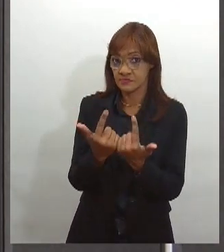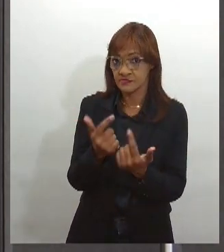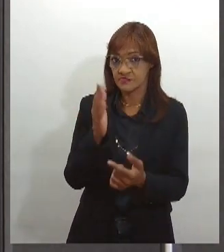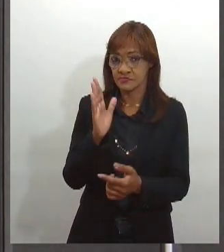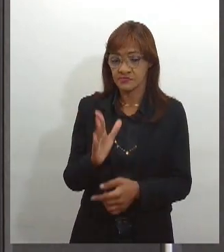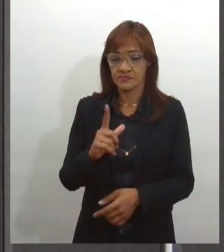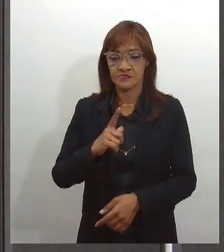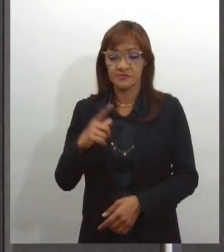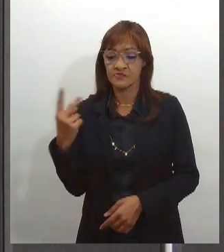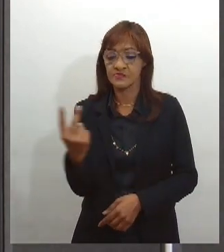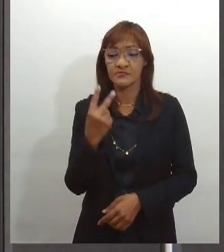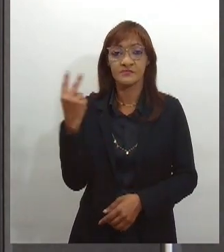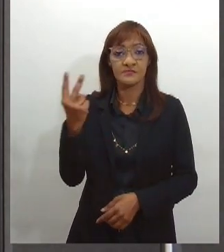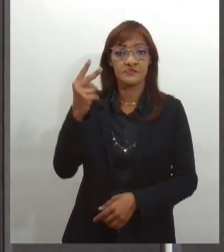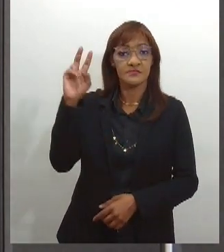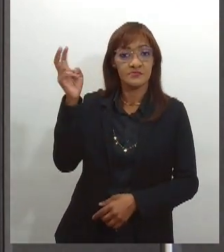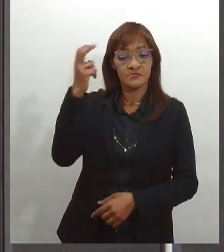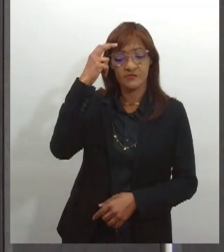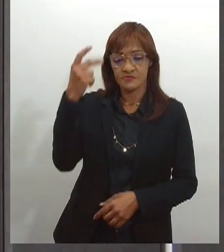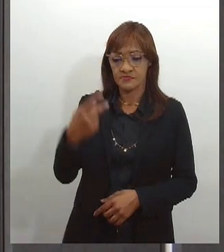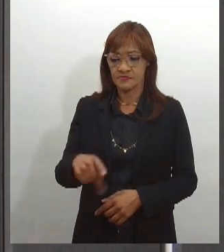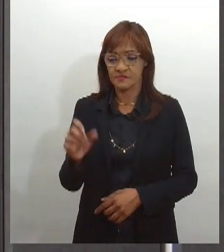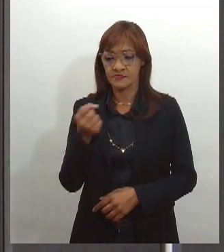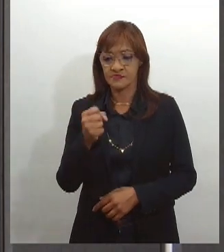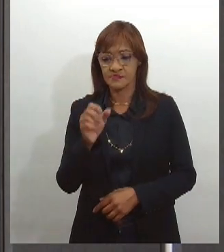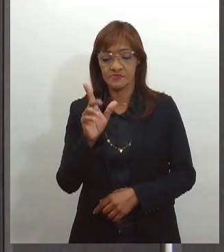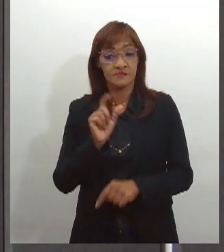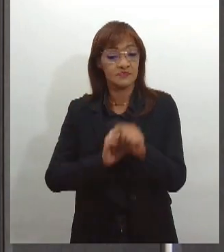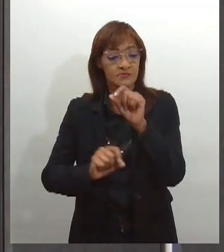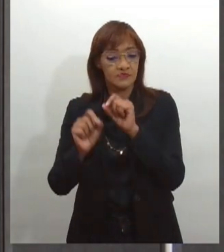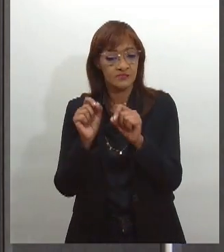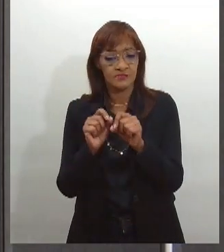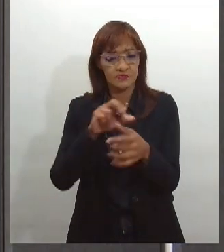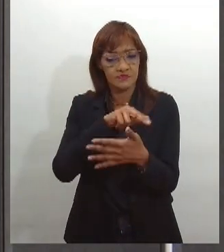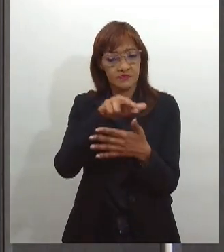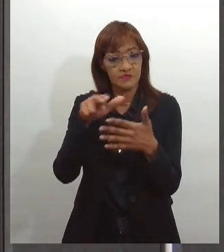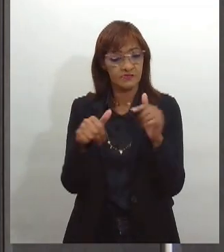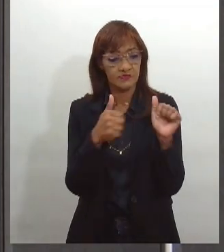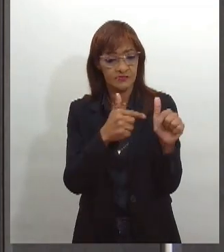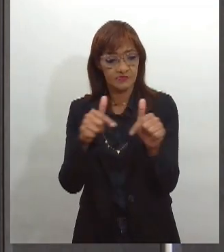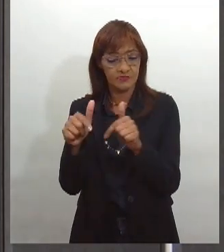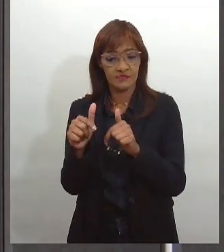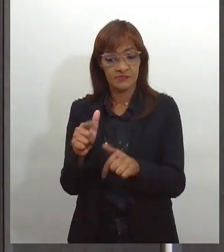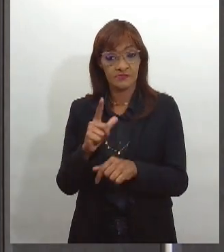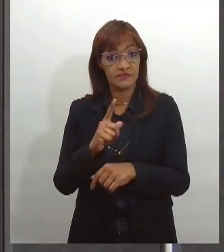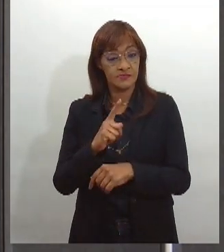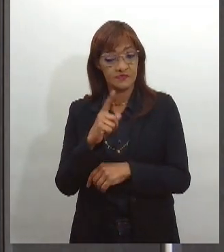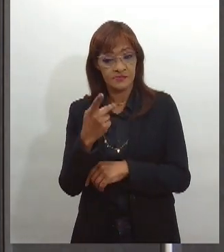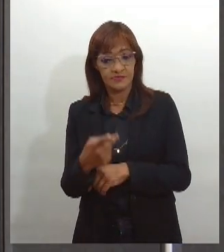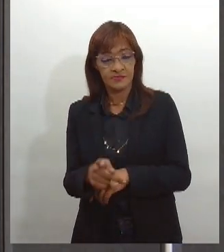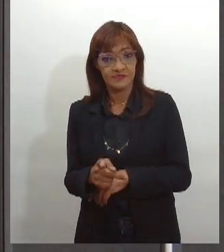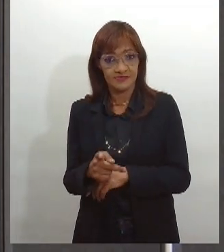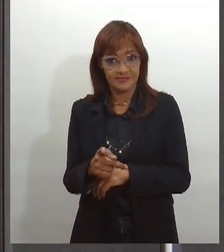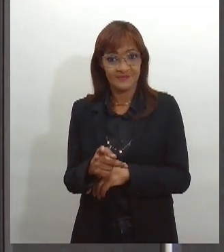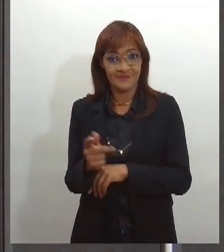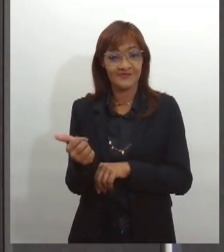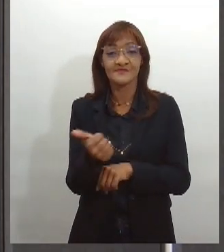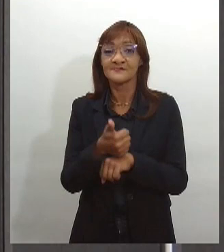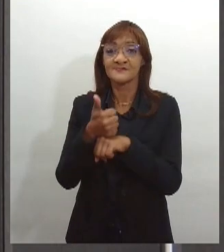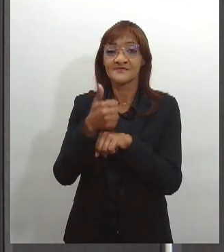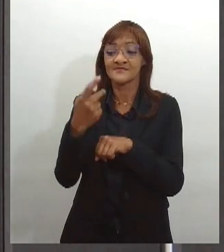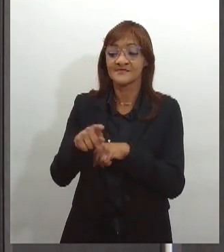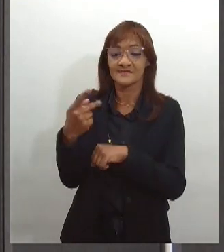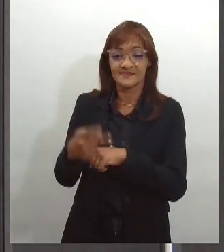cultura sergipana, através da exposição de diversos trabalhos realizados por artistas da terra. A reestreia do